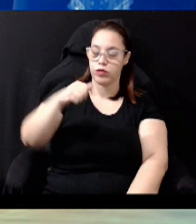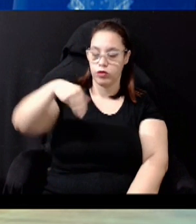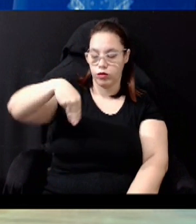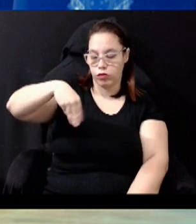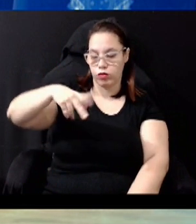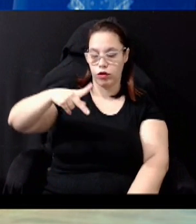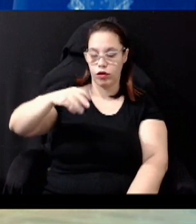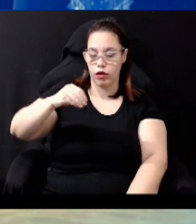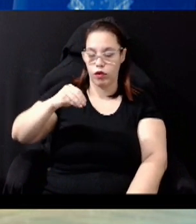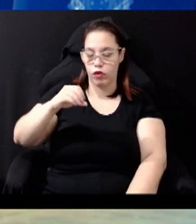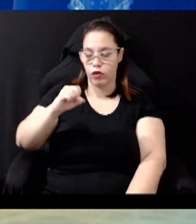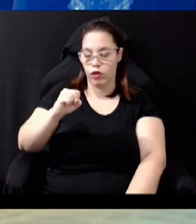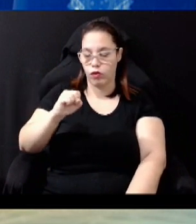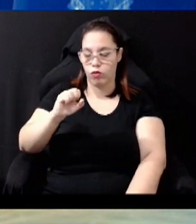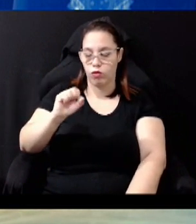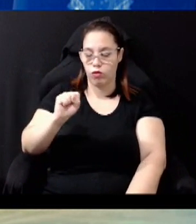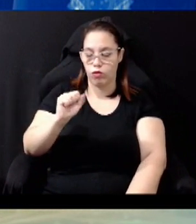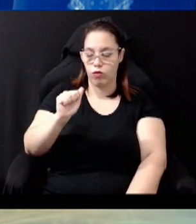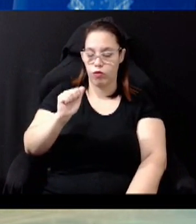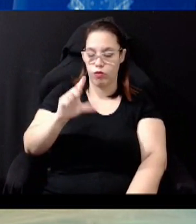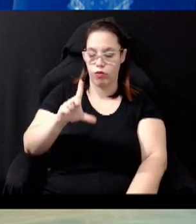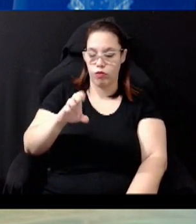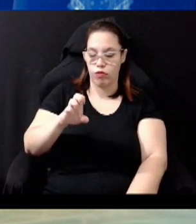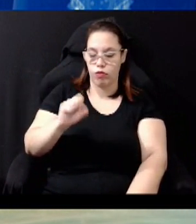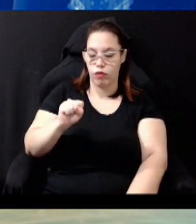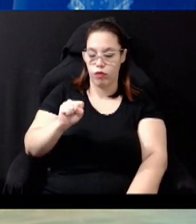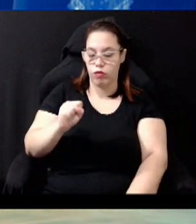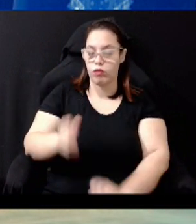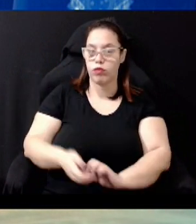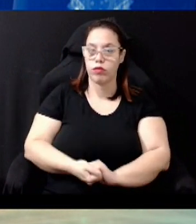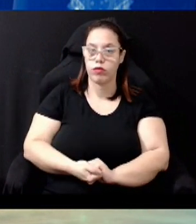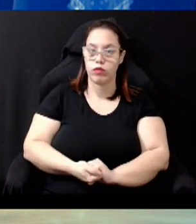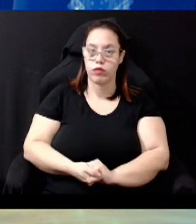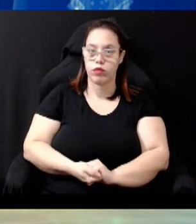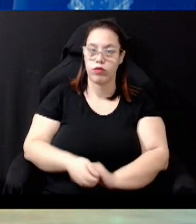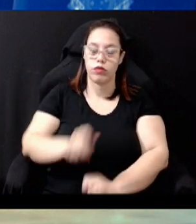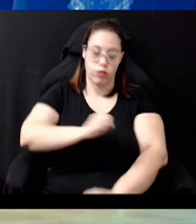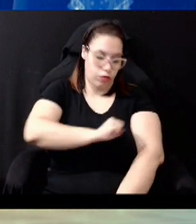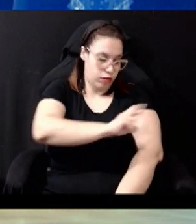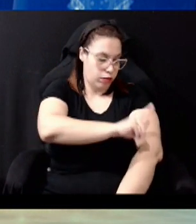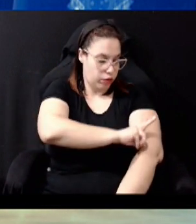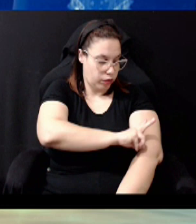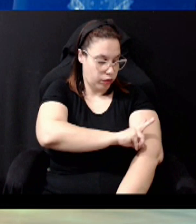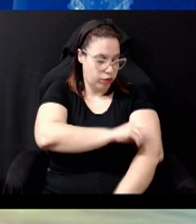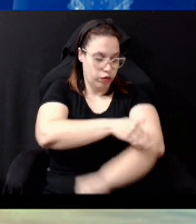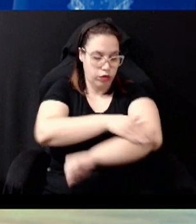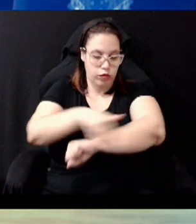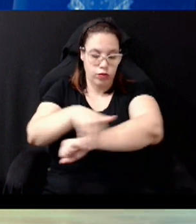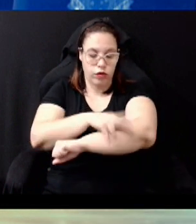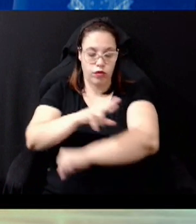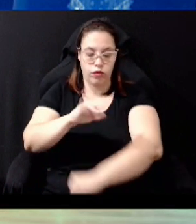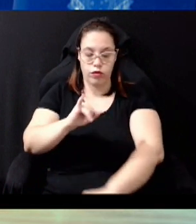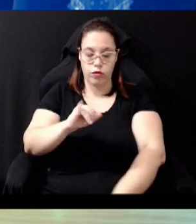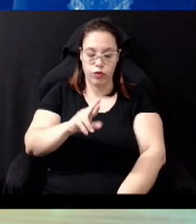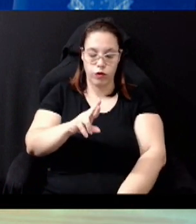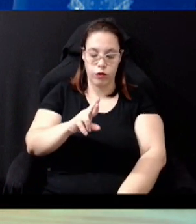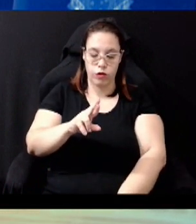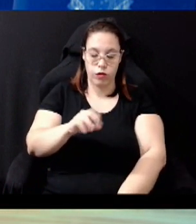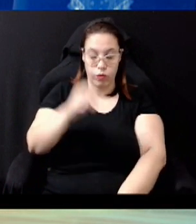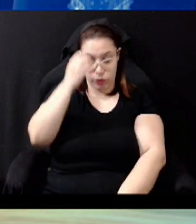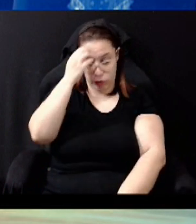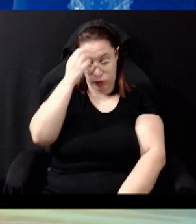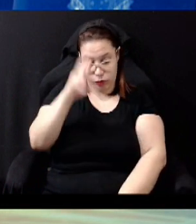da manhã às 4h30 da tarde. A unidade do Ouro Verde, na Avenida Rui Rodrigues, número 3.900, no